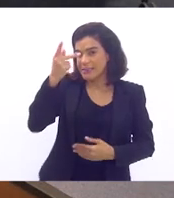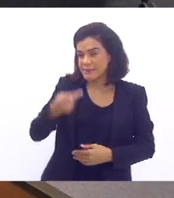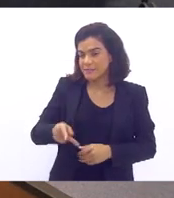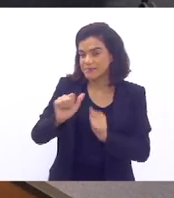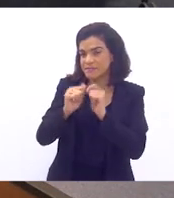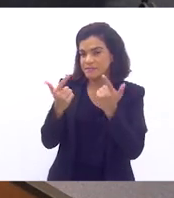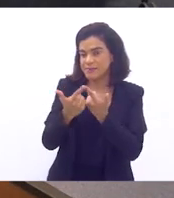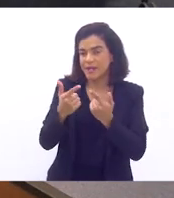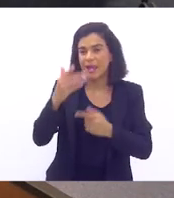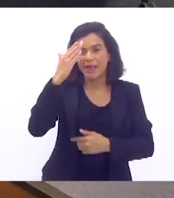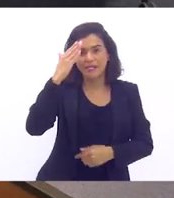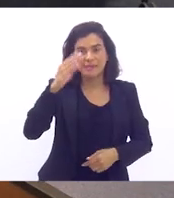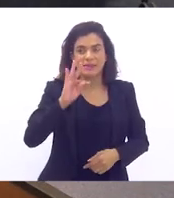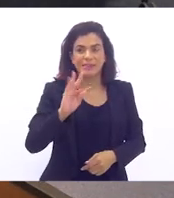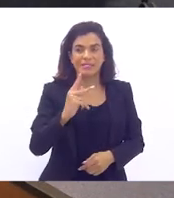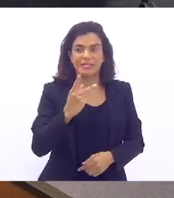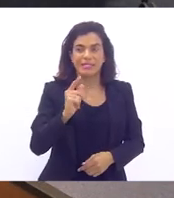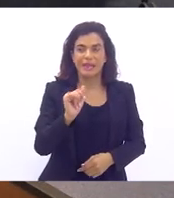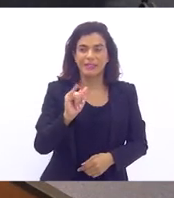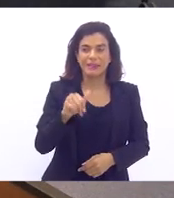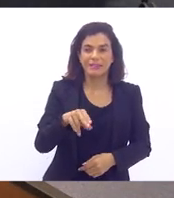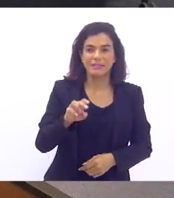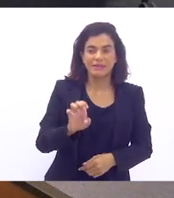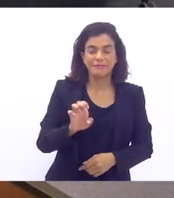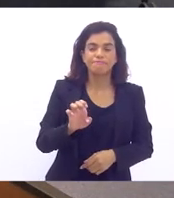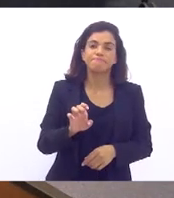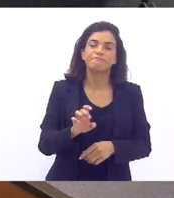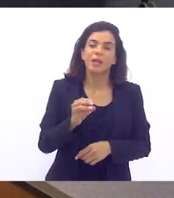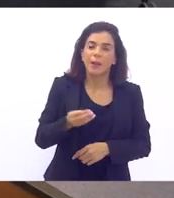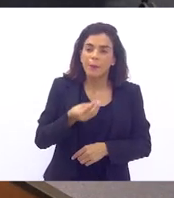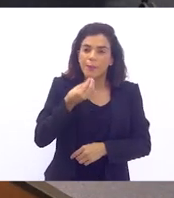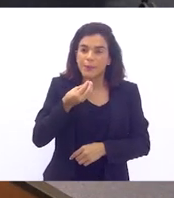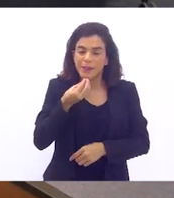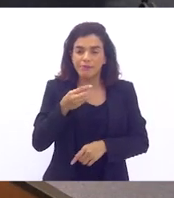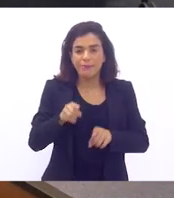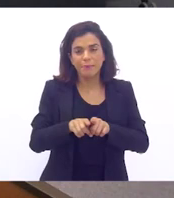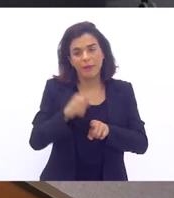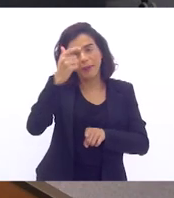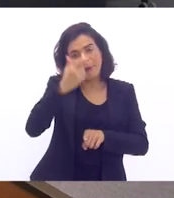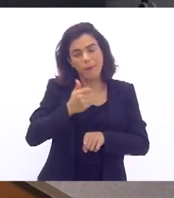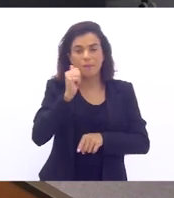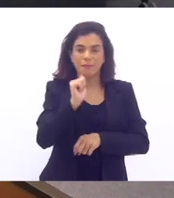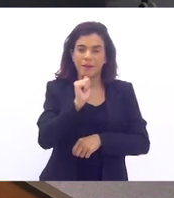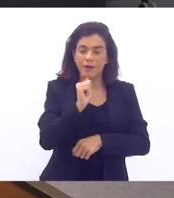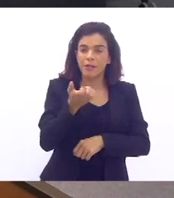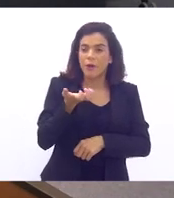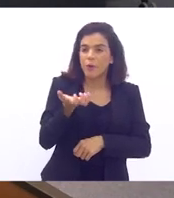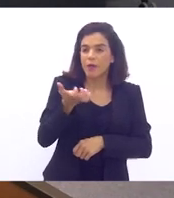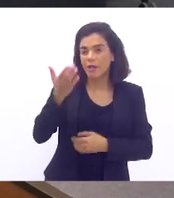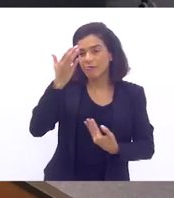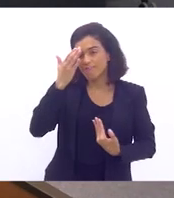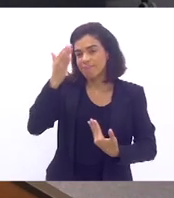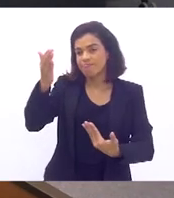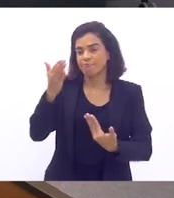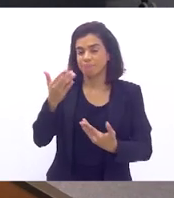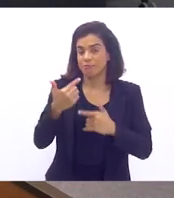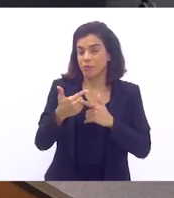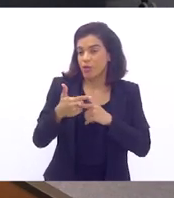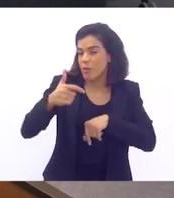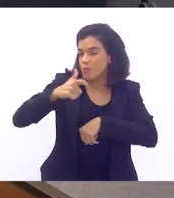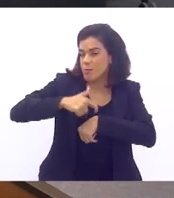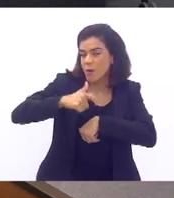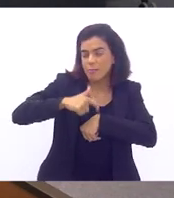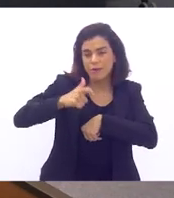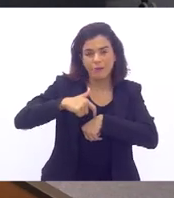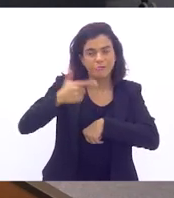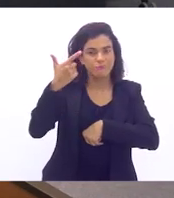carecia a Taiane pela oportunidade e como mãe né Eu quero deixar aqui meu agradecimento Porque a partir do momento